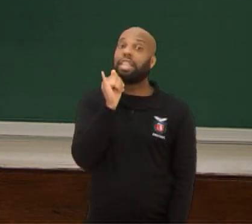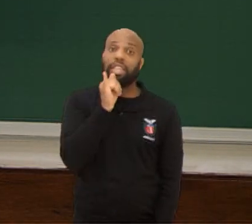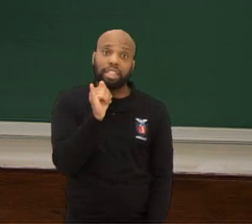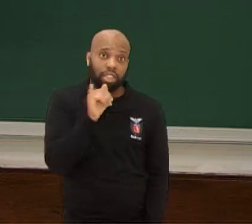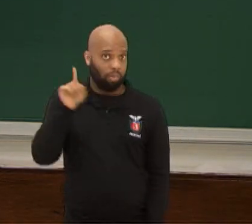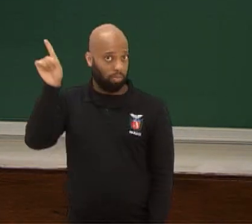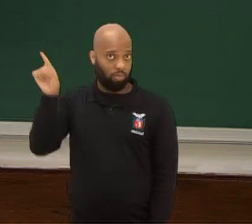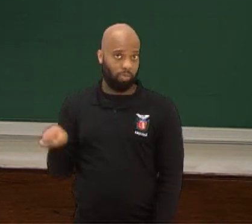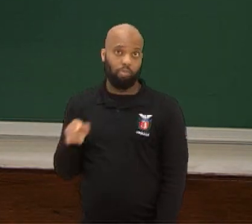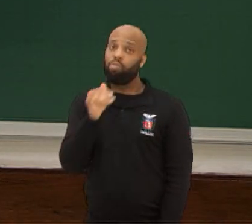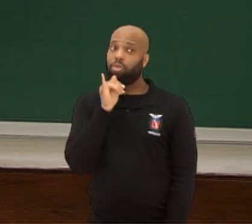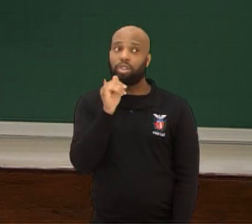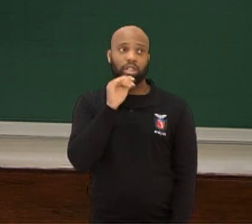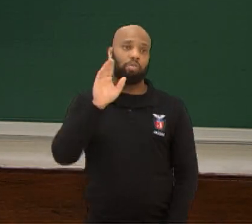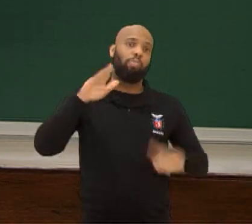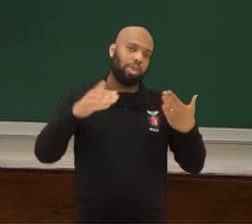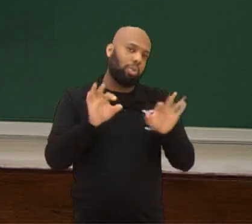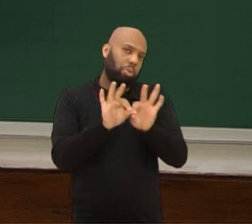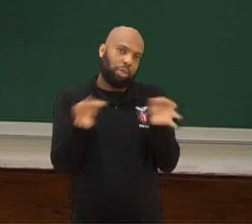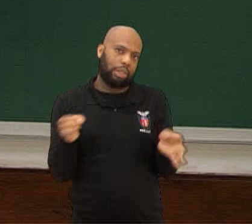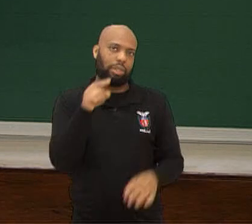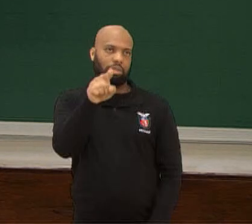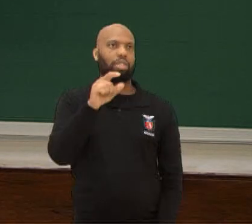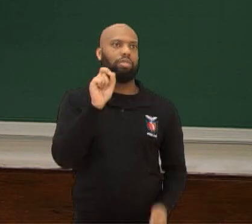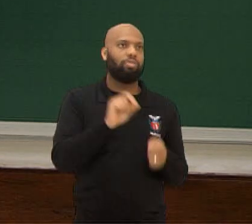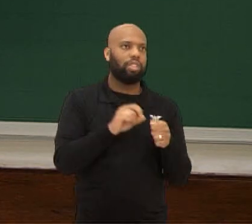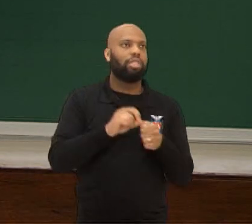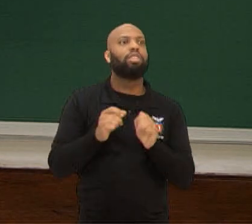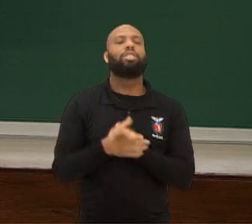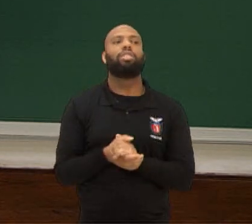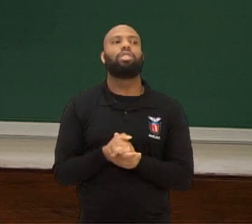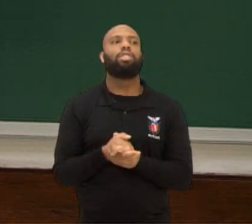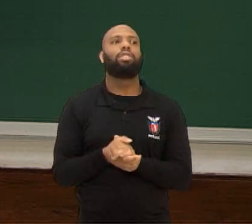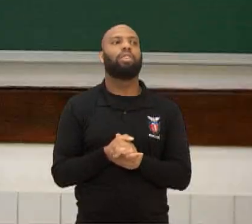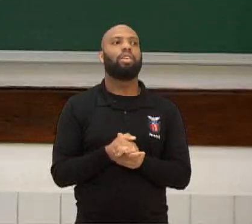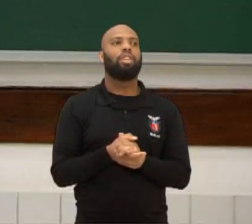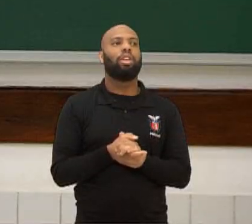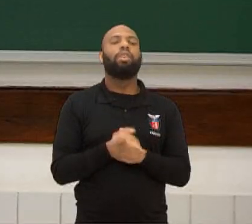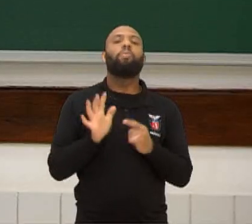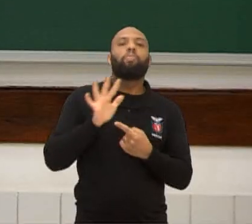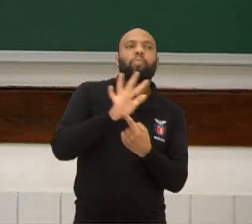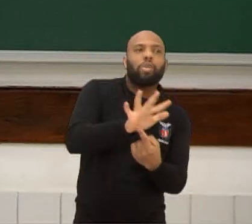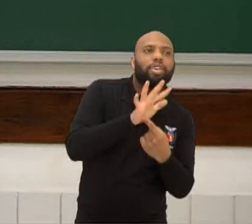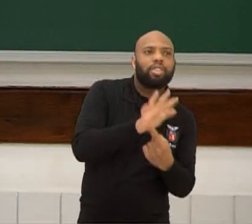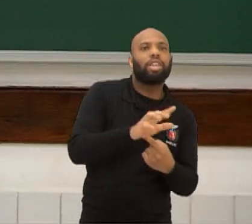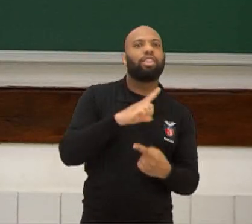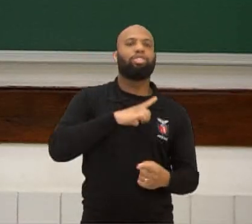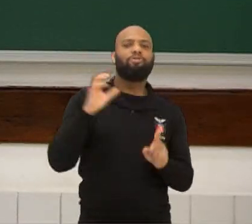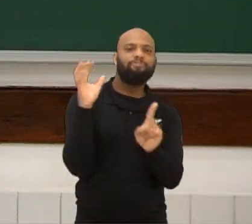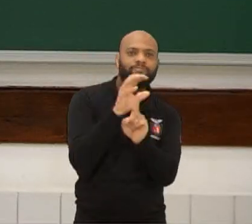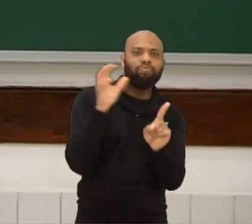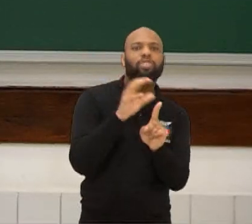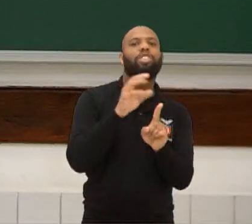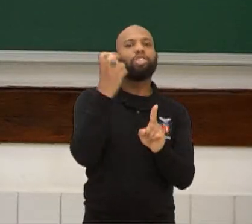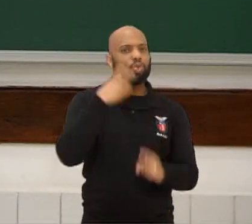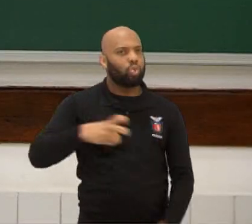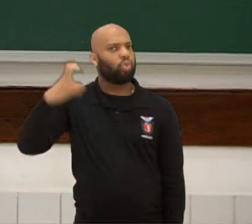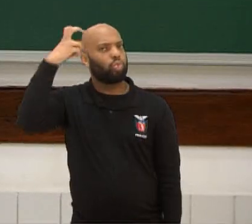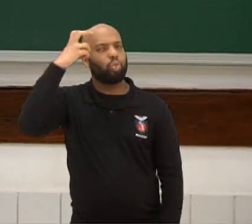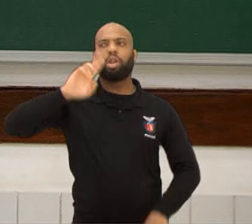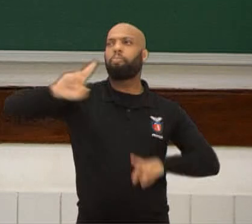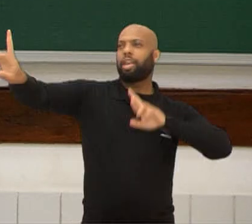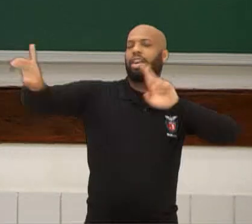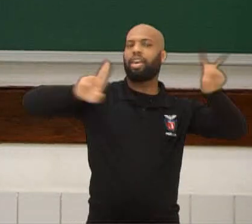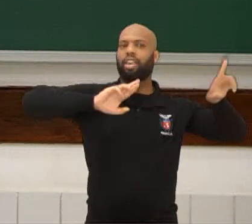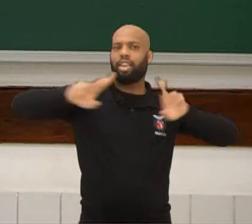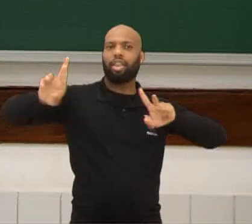só, era um exercício simples para vocês realizarem, mostrando essas influências culturais